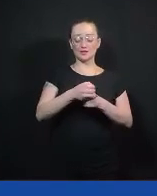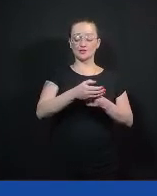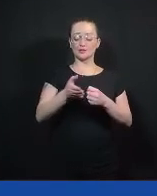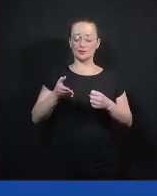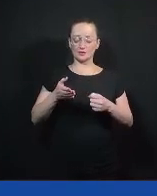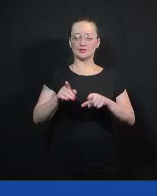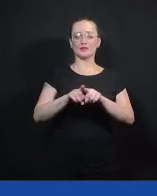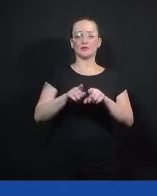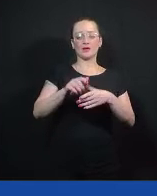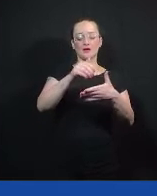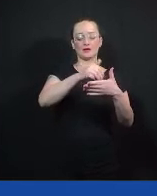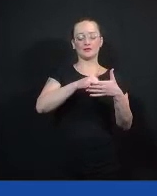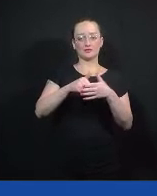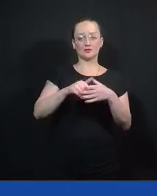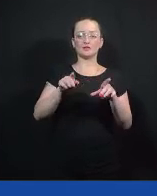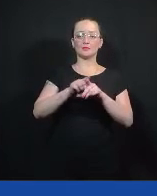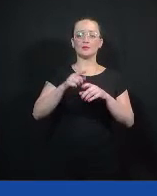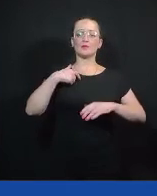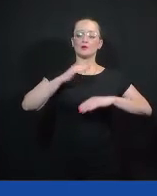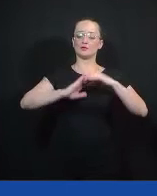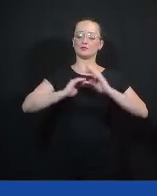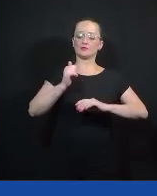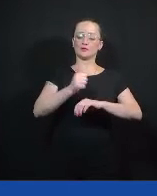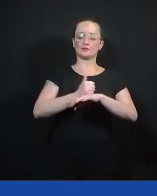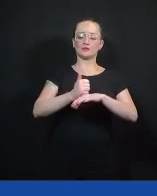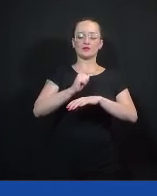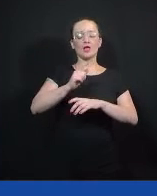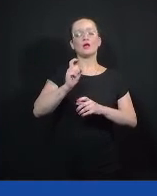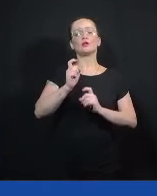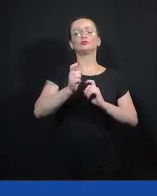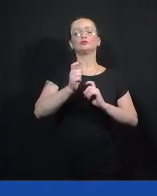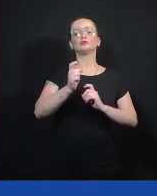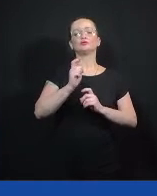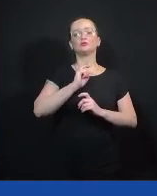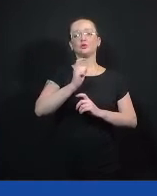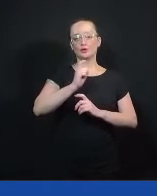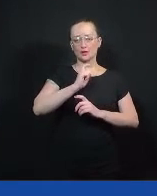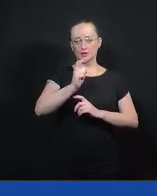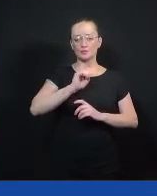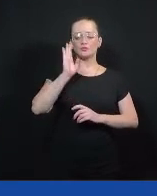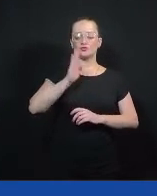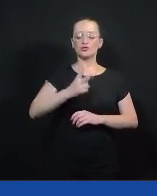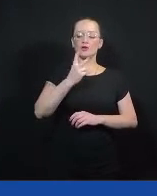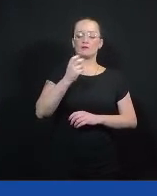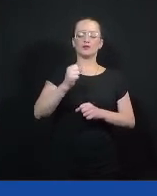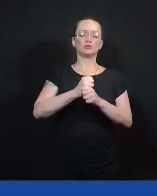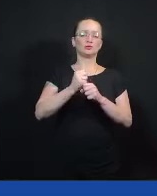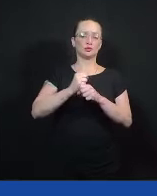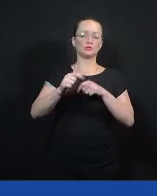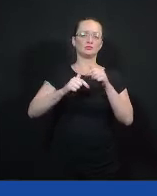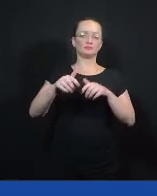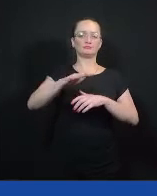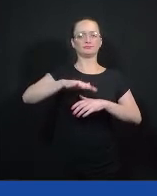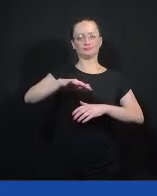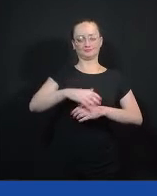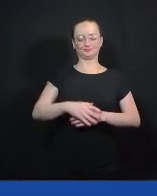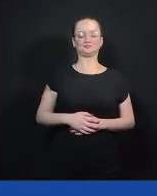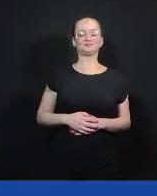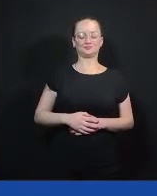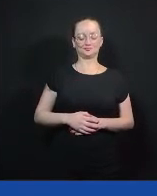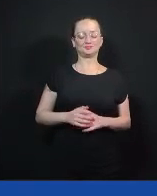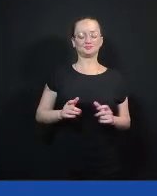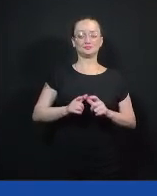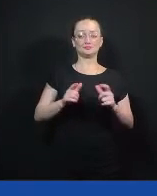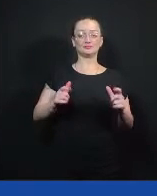de democracia, falar de eleições e falar da minha atividade profissional, jornalismo, que eu exerço aí há mais de 20 anos,